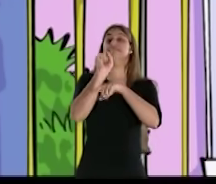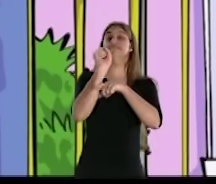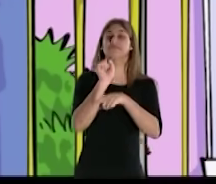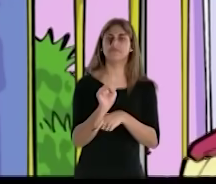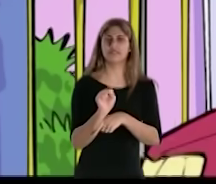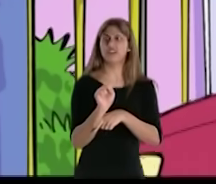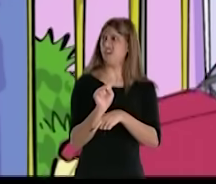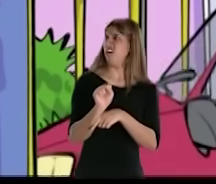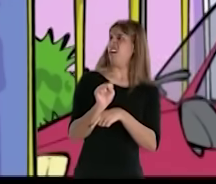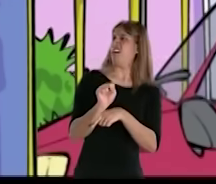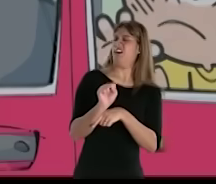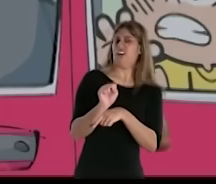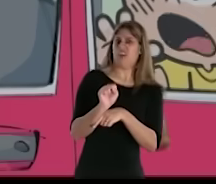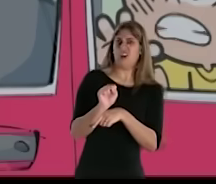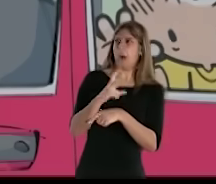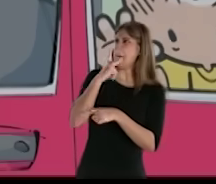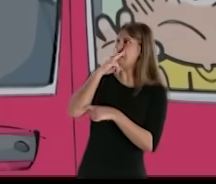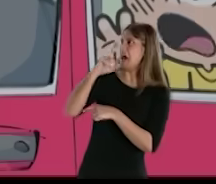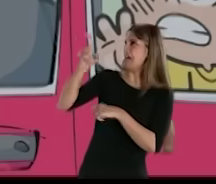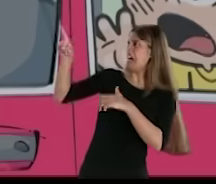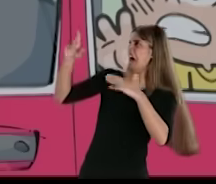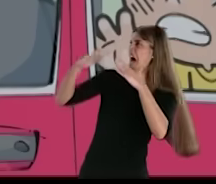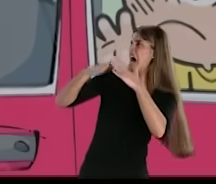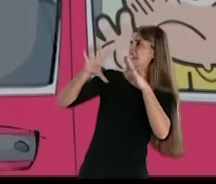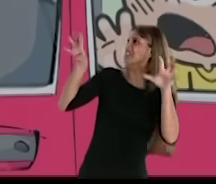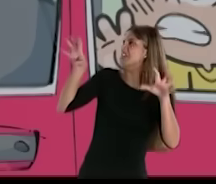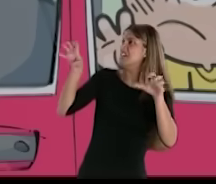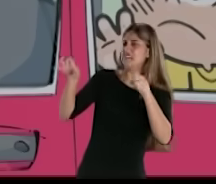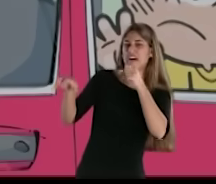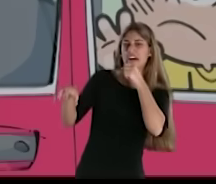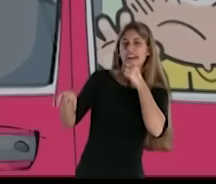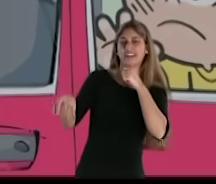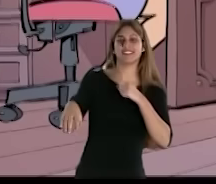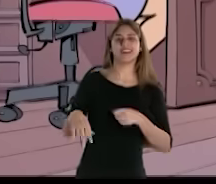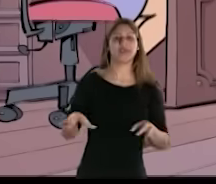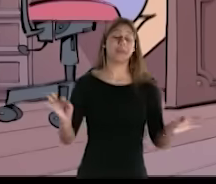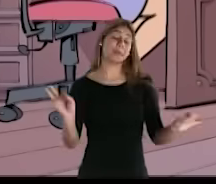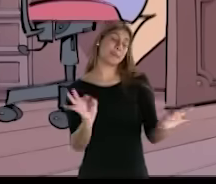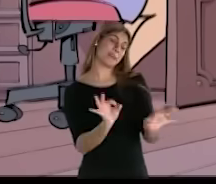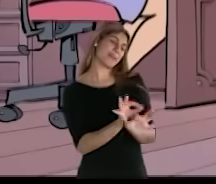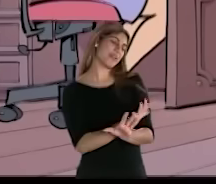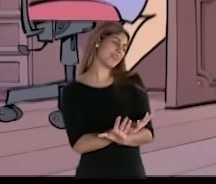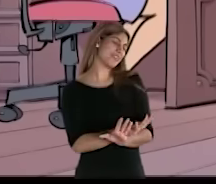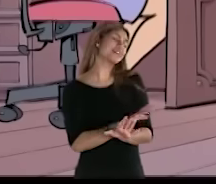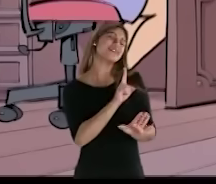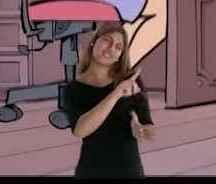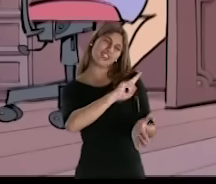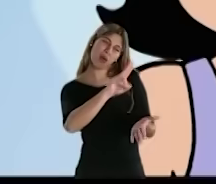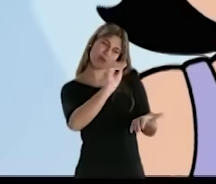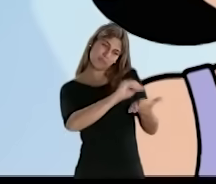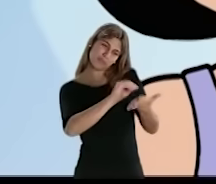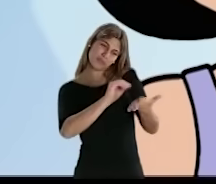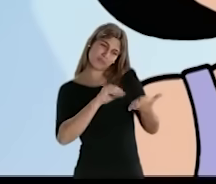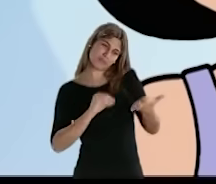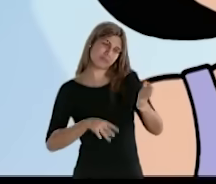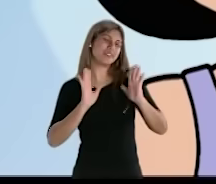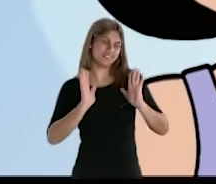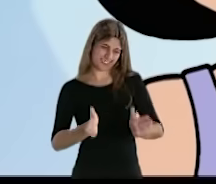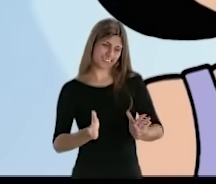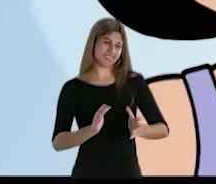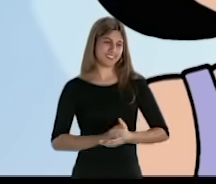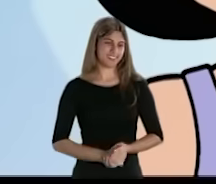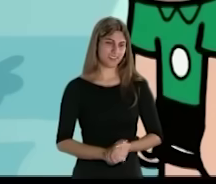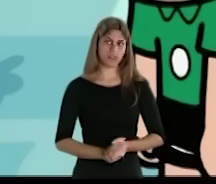Chegamos. Credo, parece a casa da Barbie. Pronto, gracinhas. Já estão